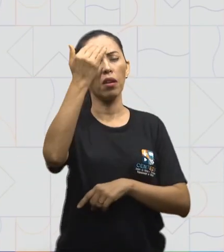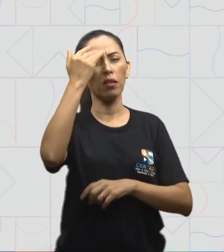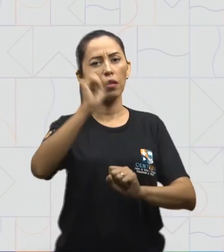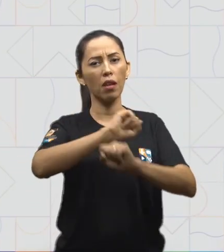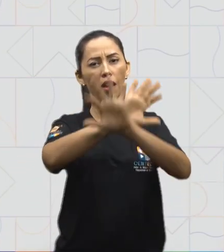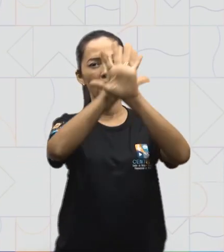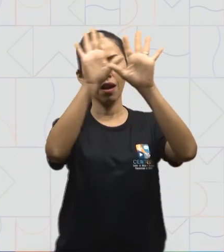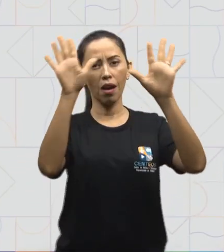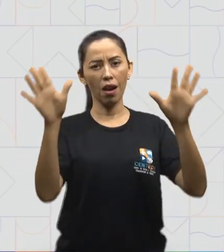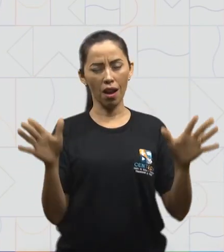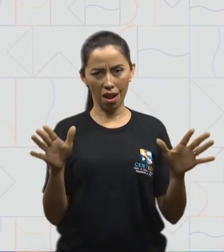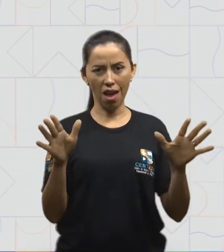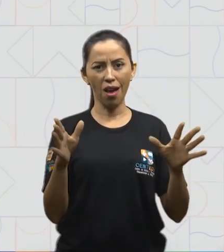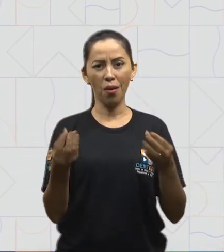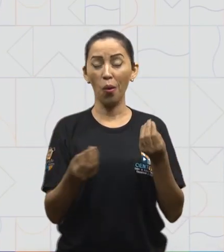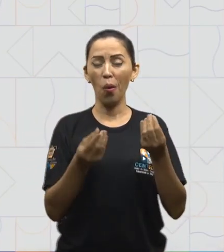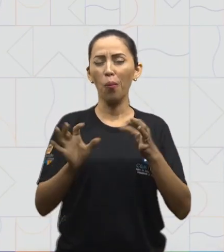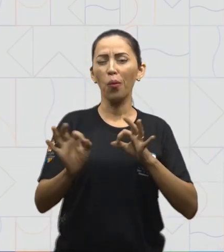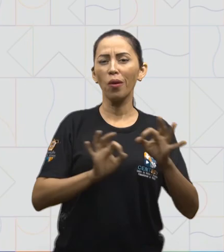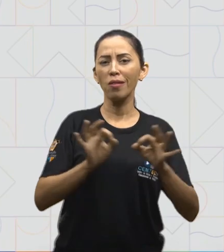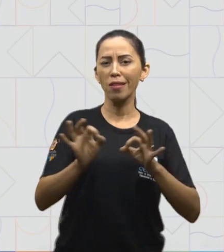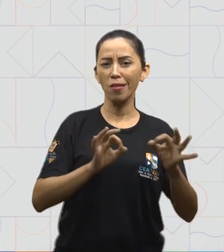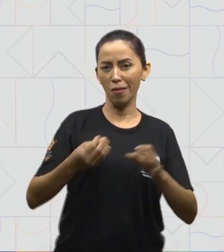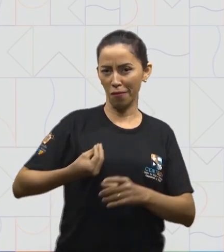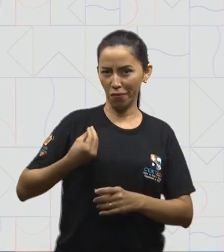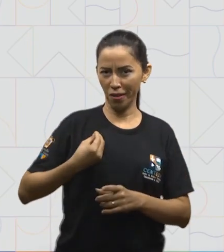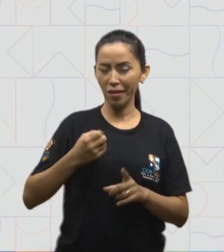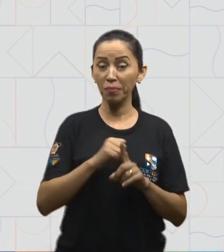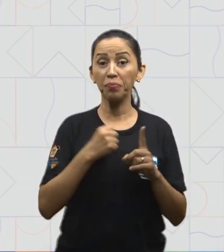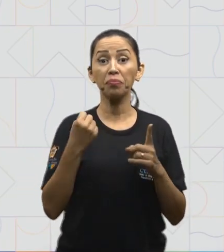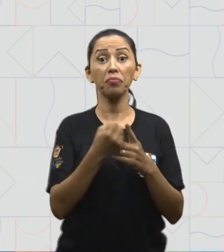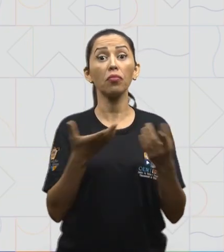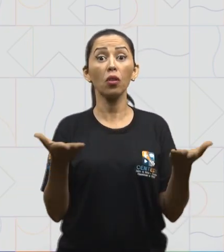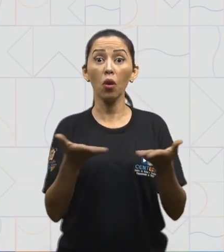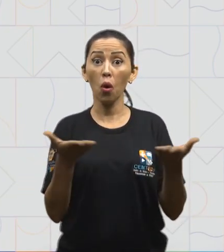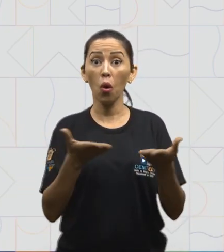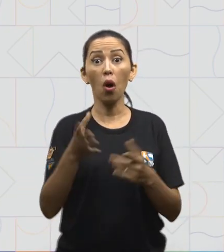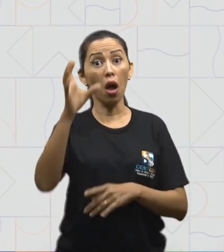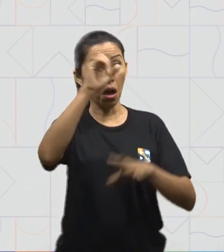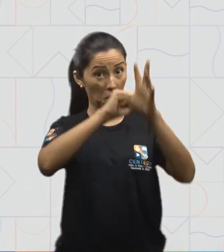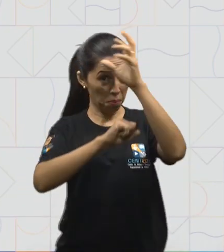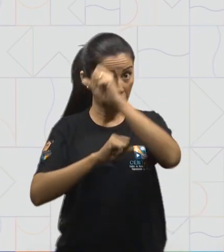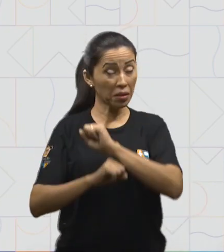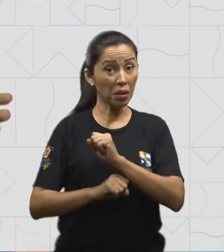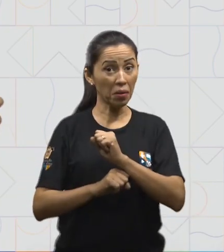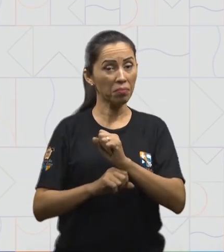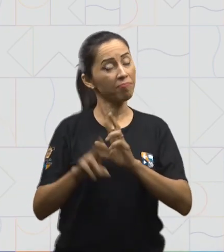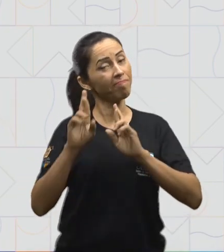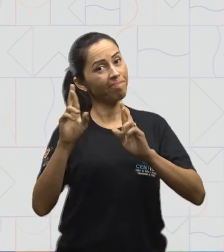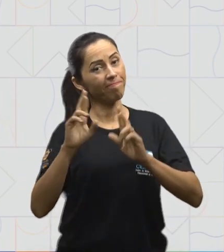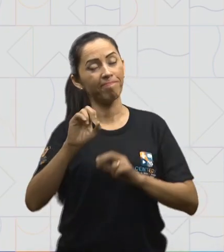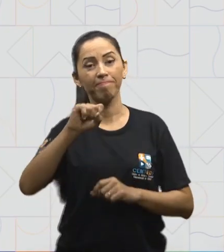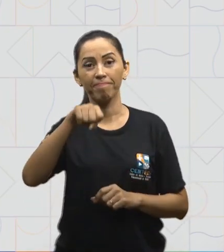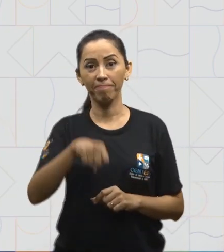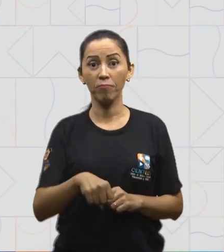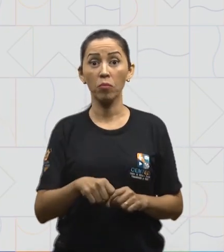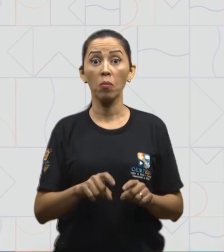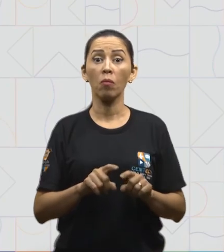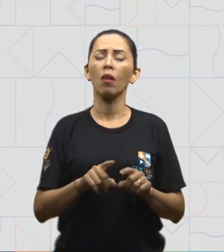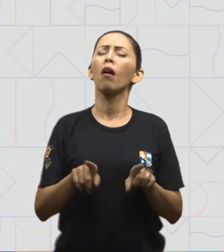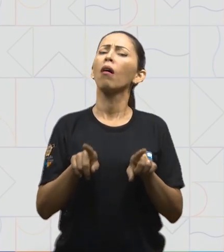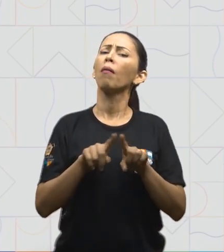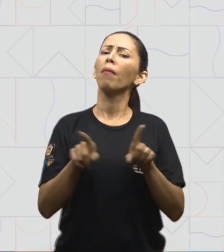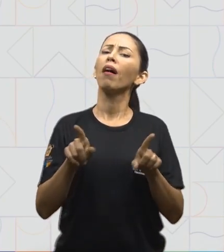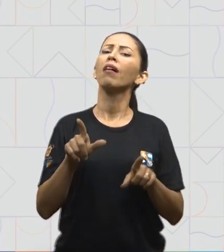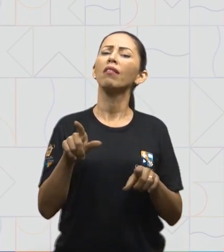entendermos a dinâmica da vida comercial. E aí, aprendeu bastante com a nossa aula de hoje? Eu espero que sim. Mas tem